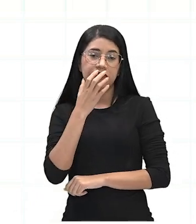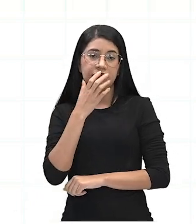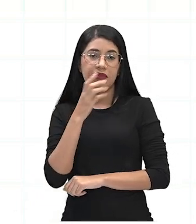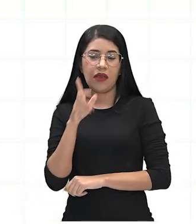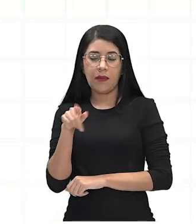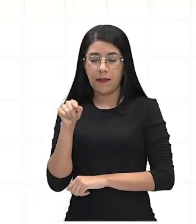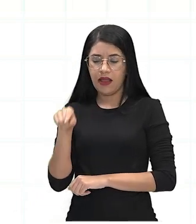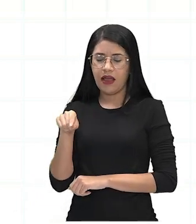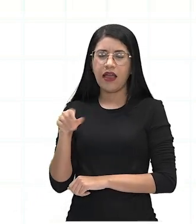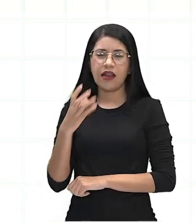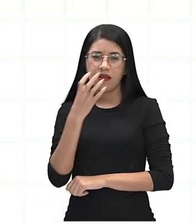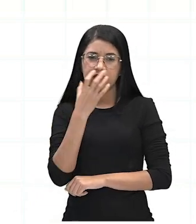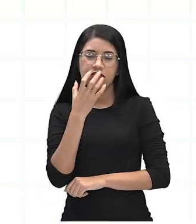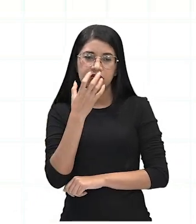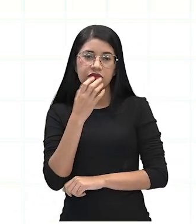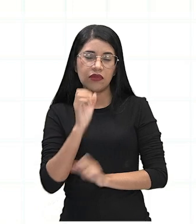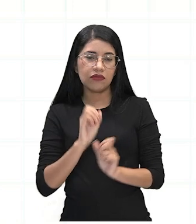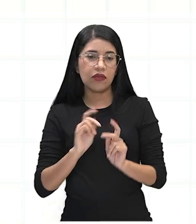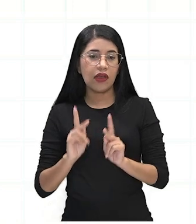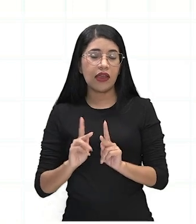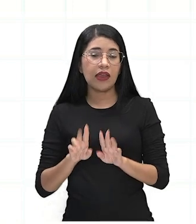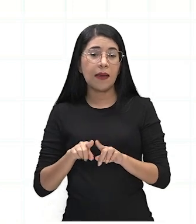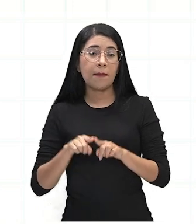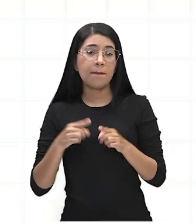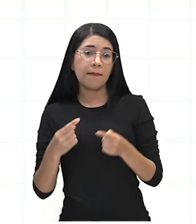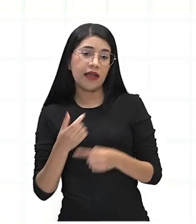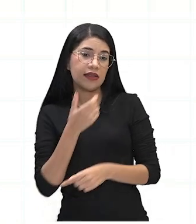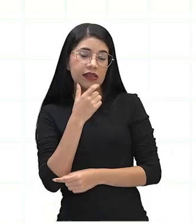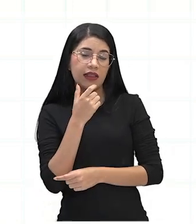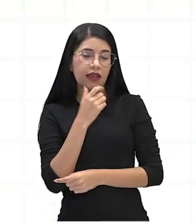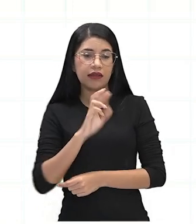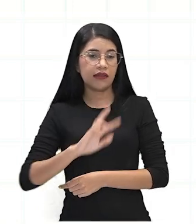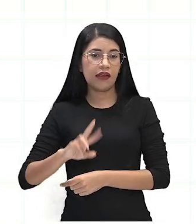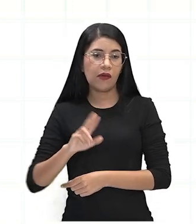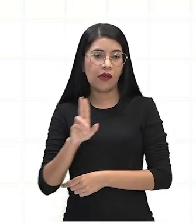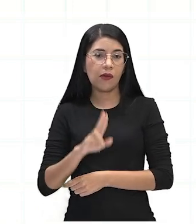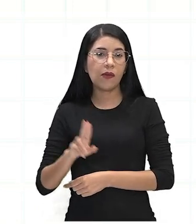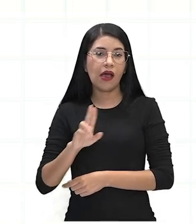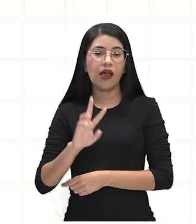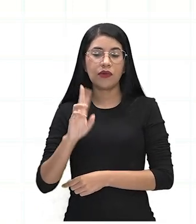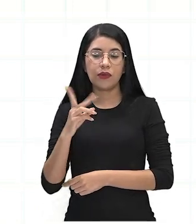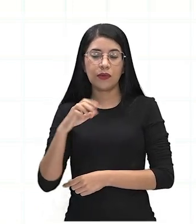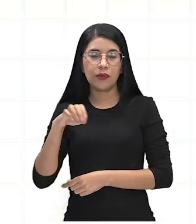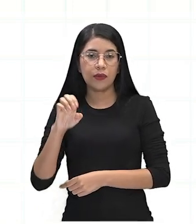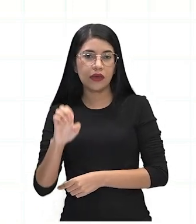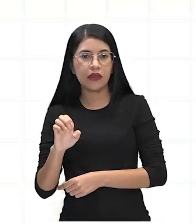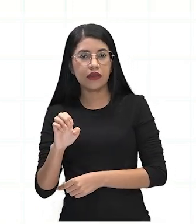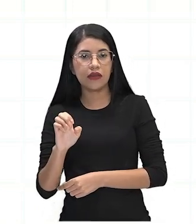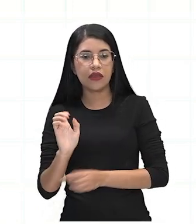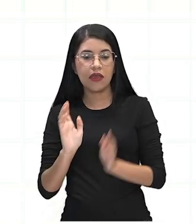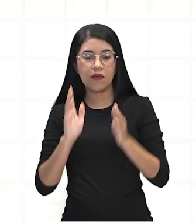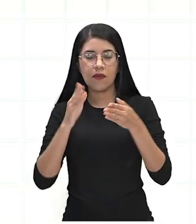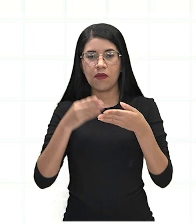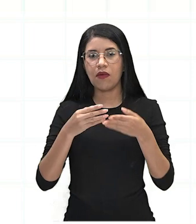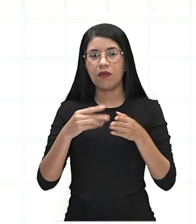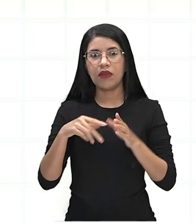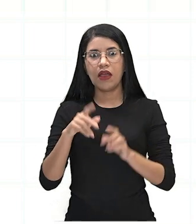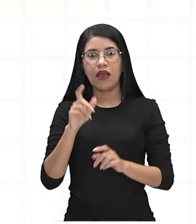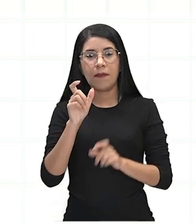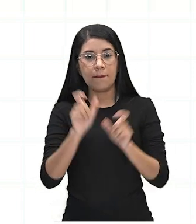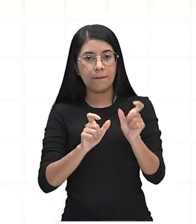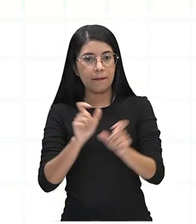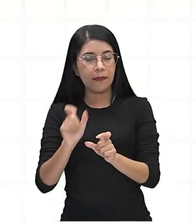é um cachorro, né? Tudo bem. Mas em inglês eu não vou utilizar o he, que é para pessoa. Eu vou usar o